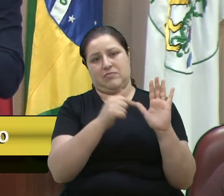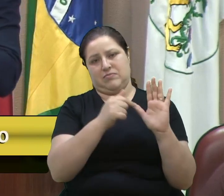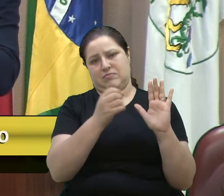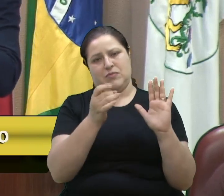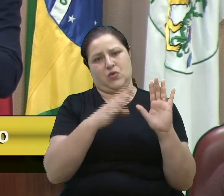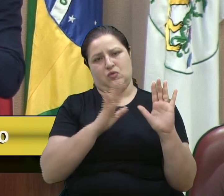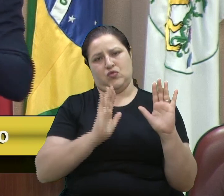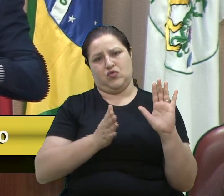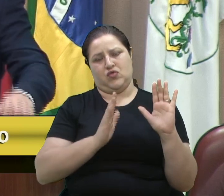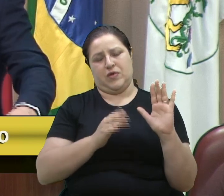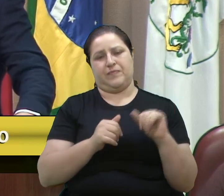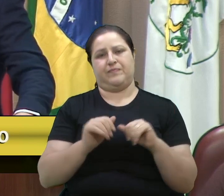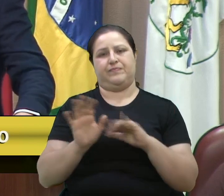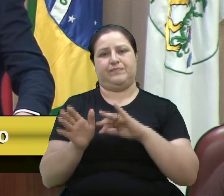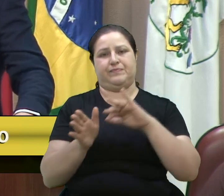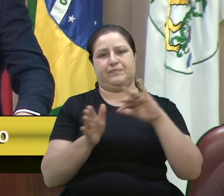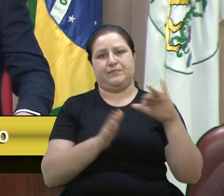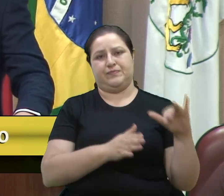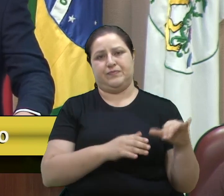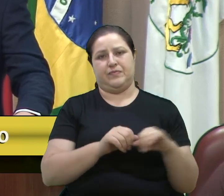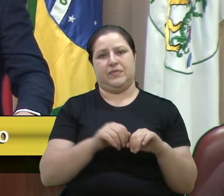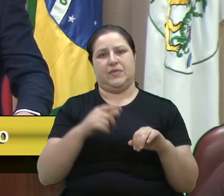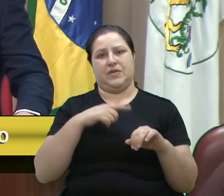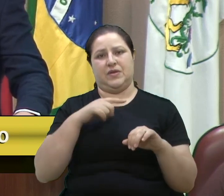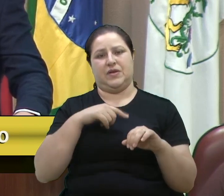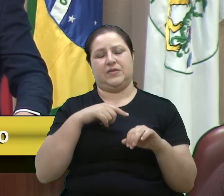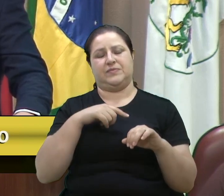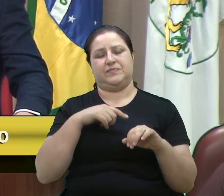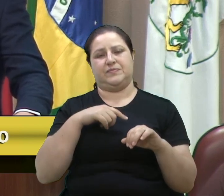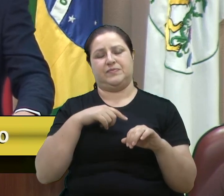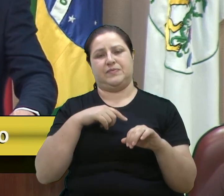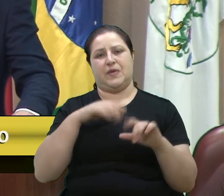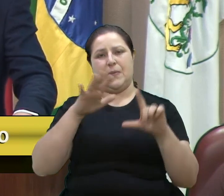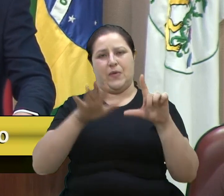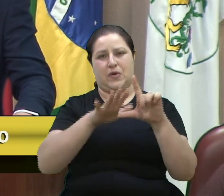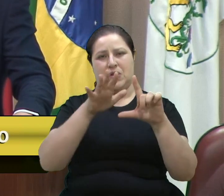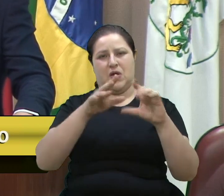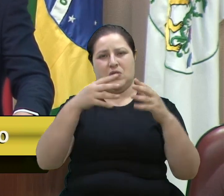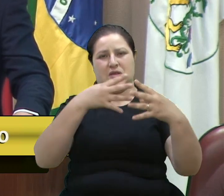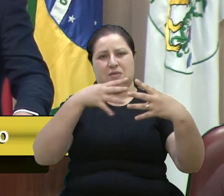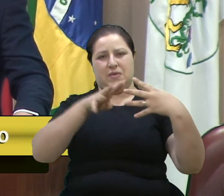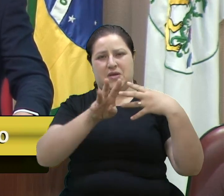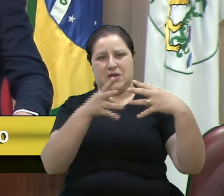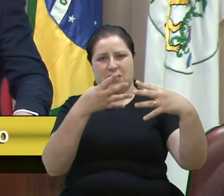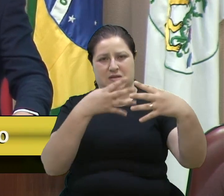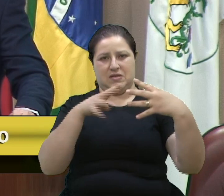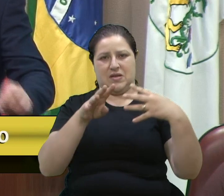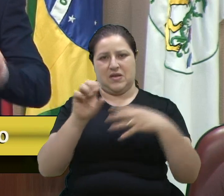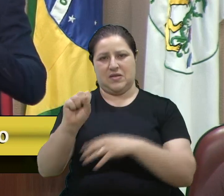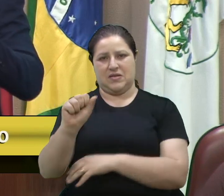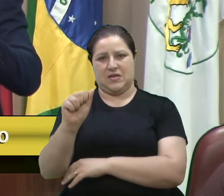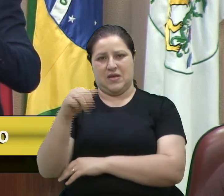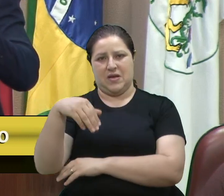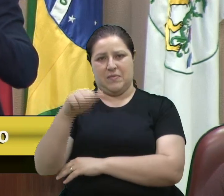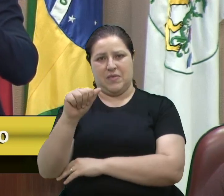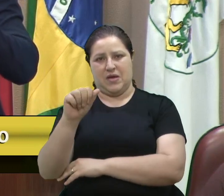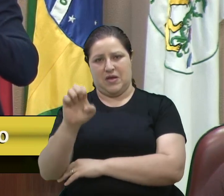No portal da transparência, consta que o SAMAI pagará 3 parcelas, que representam cerca de